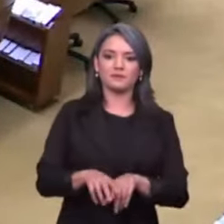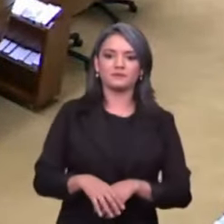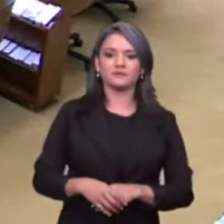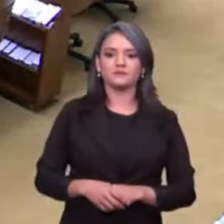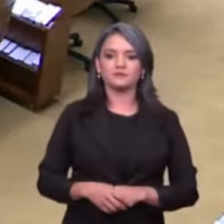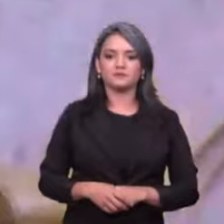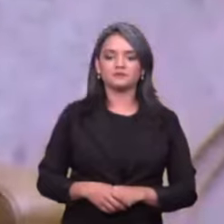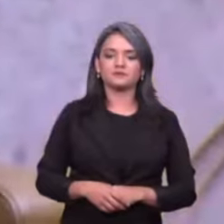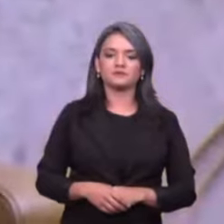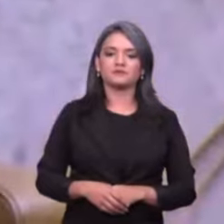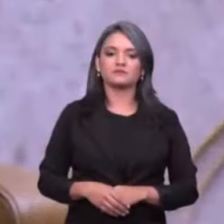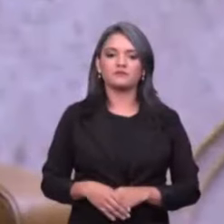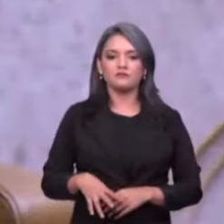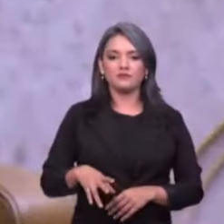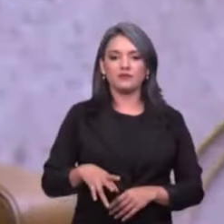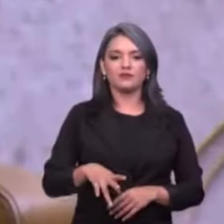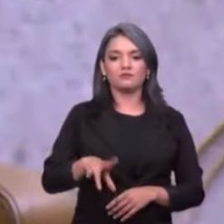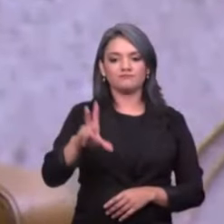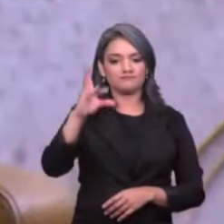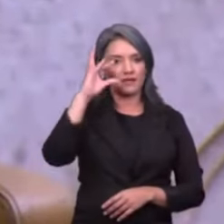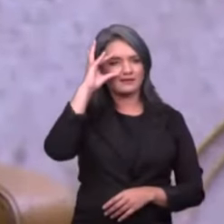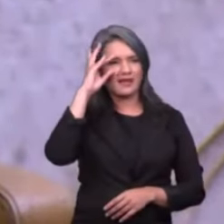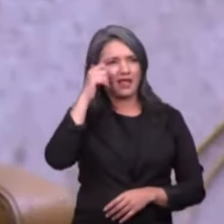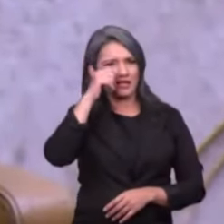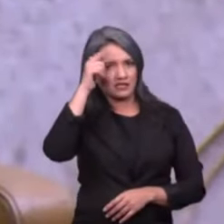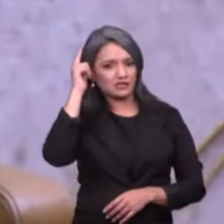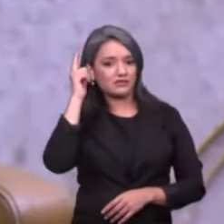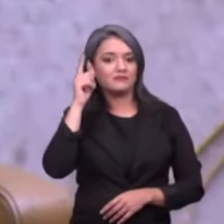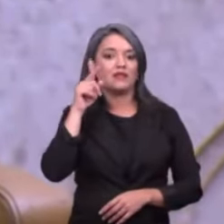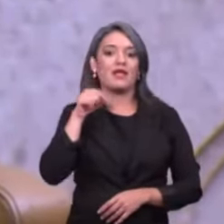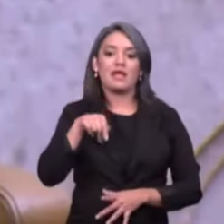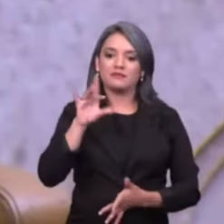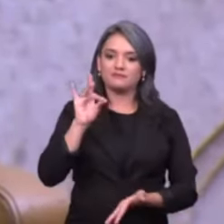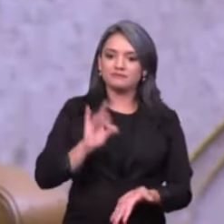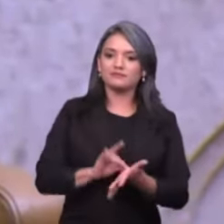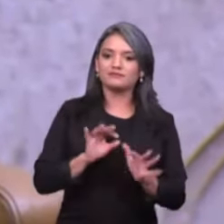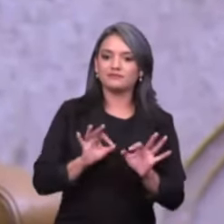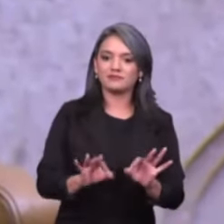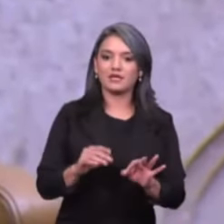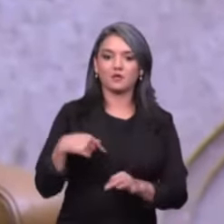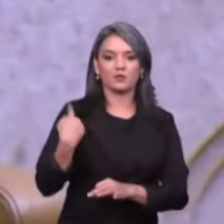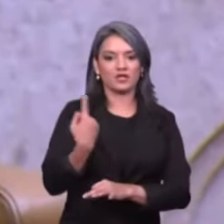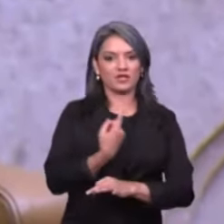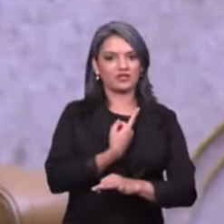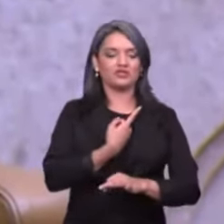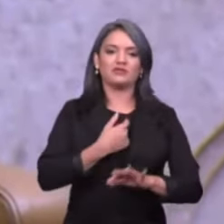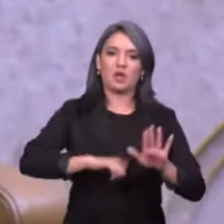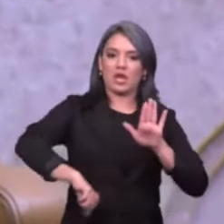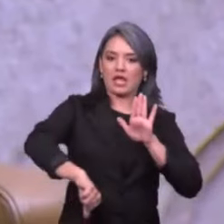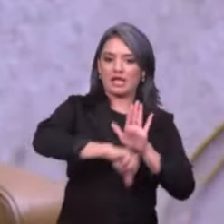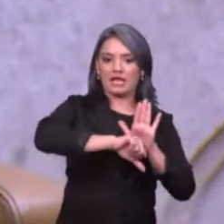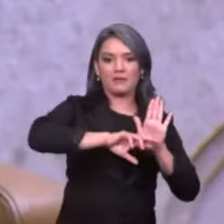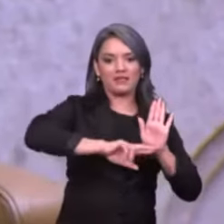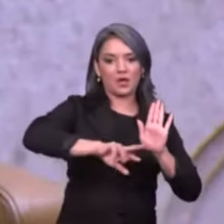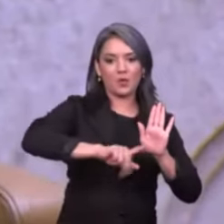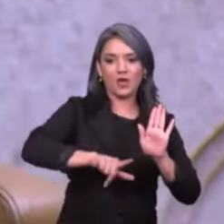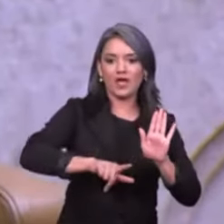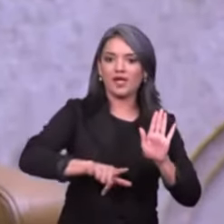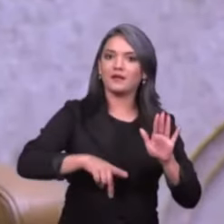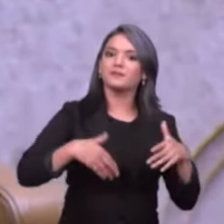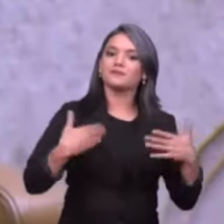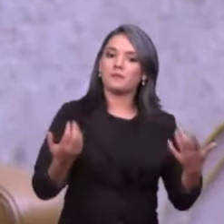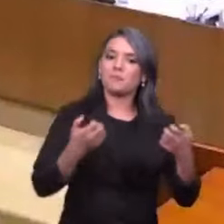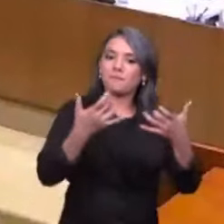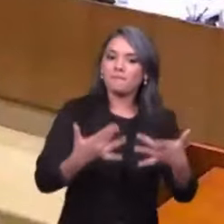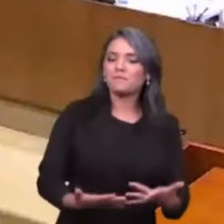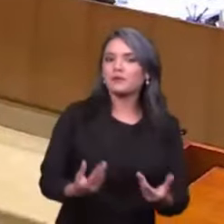ministro Alexandre, é fato que tecnicamente a gente está descriminalizando. Tanto que eu falei, nosso problema é um pouco mais de